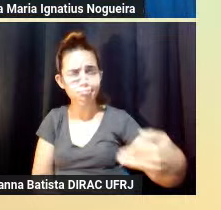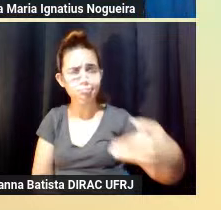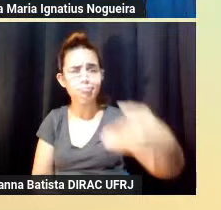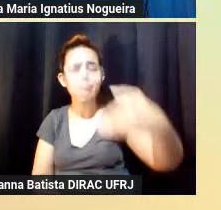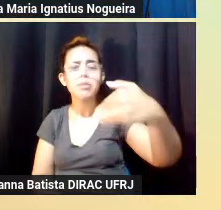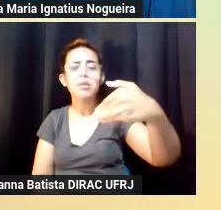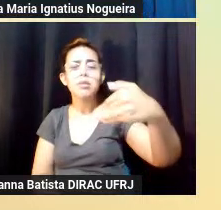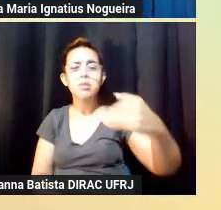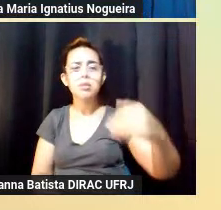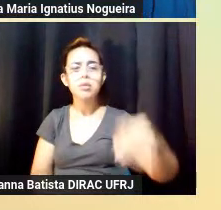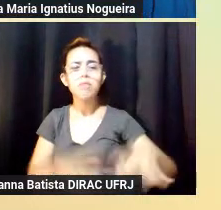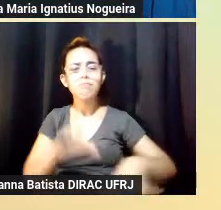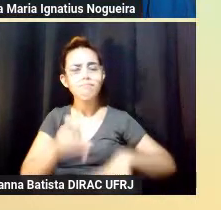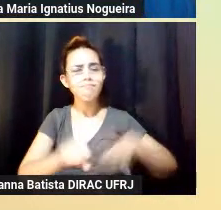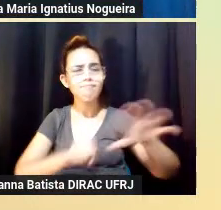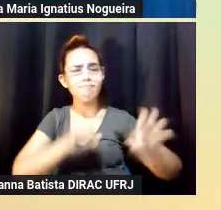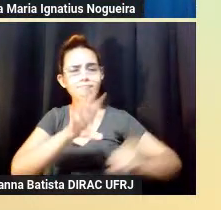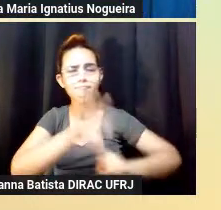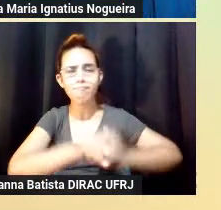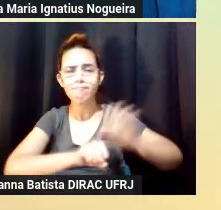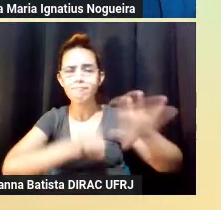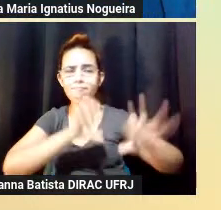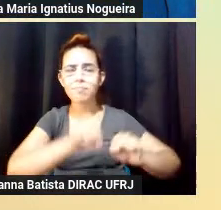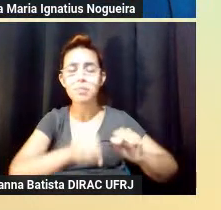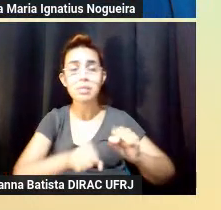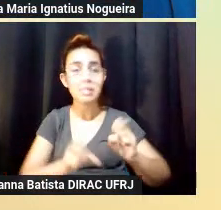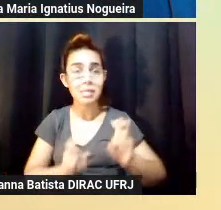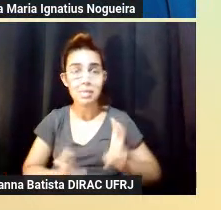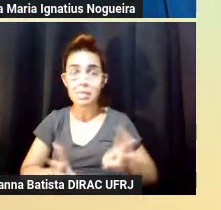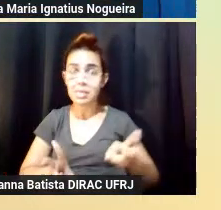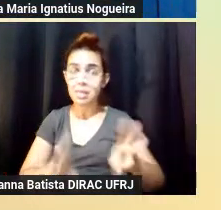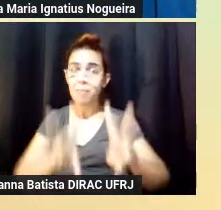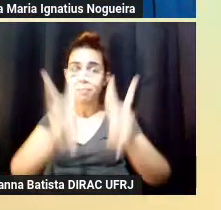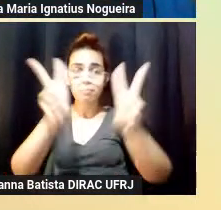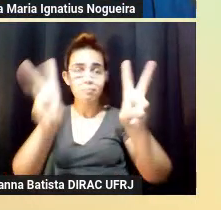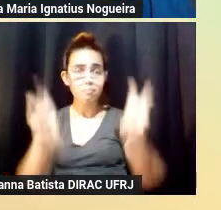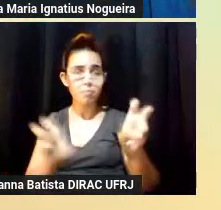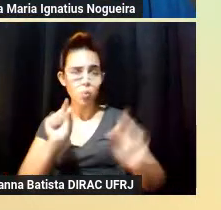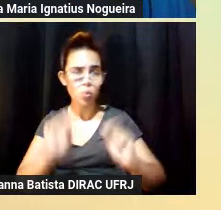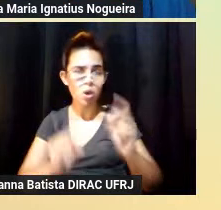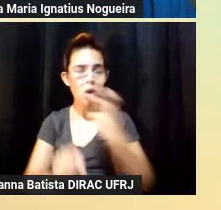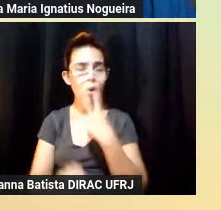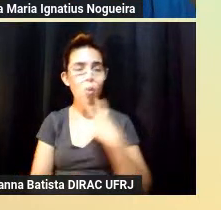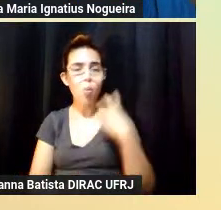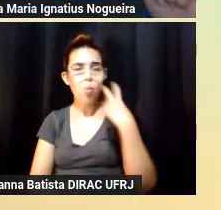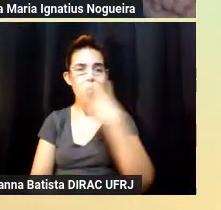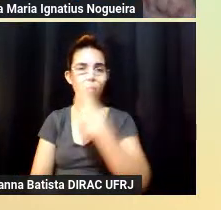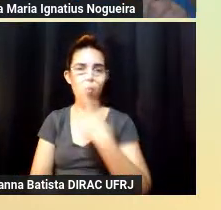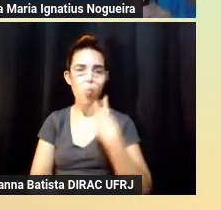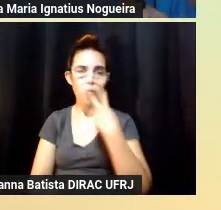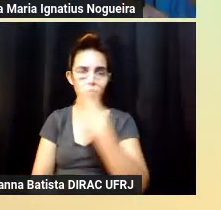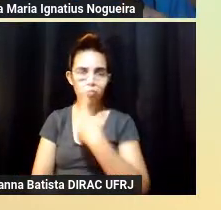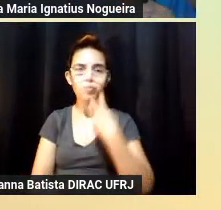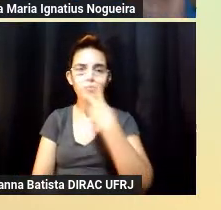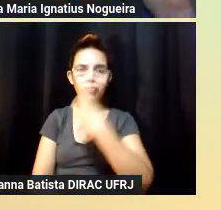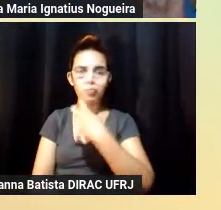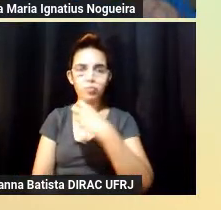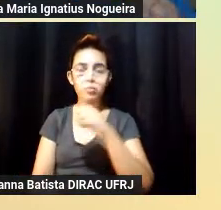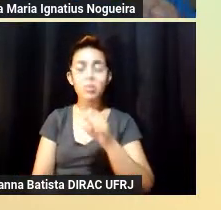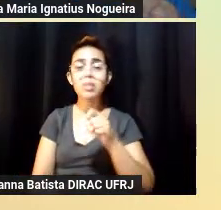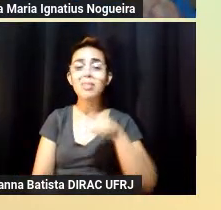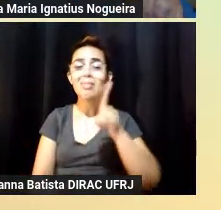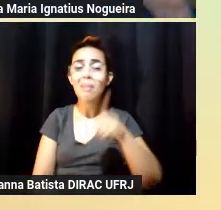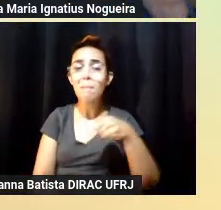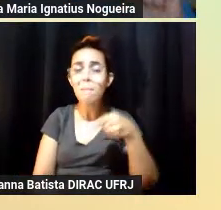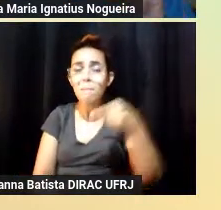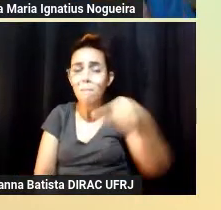e fui fazendo, sempre dentro do oralismo e sempre numa perspectiva contrária à inclusão. Só em